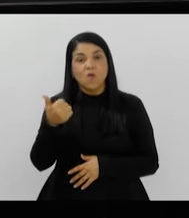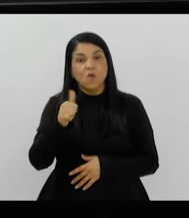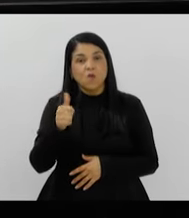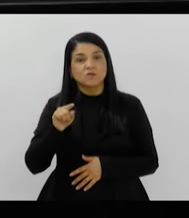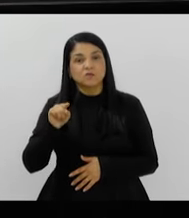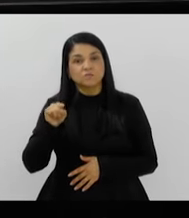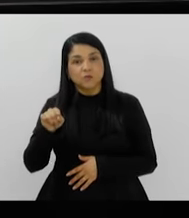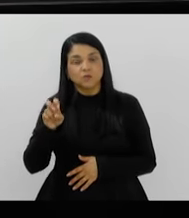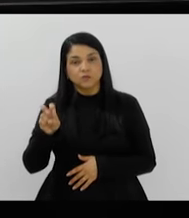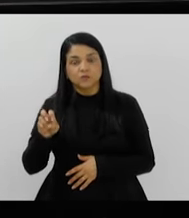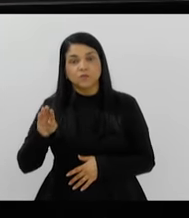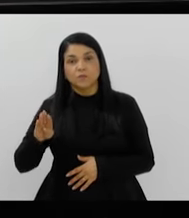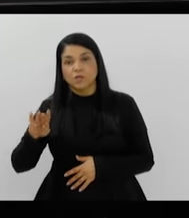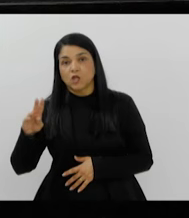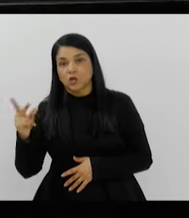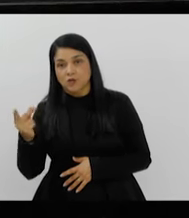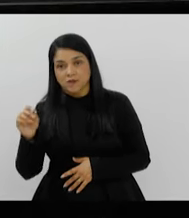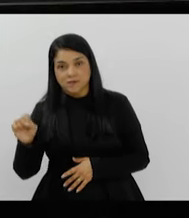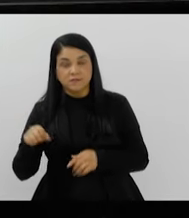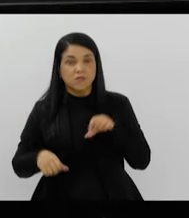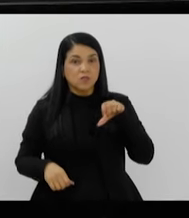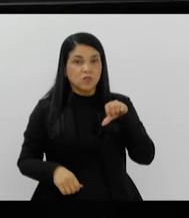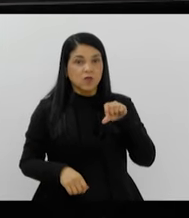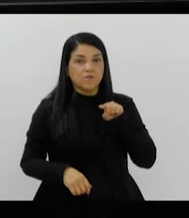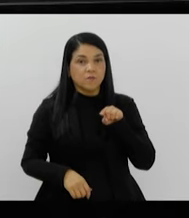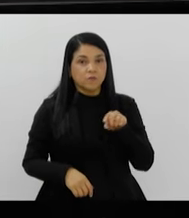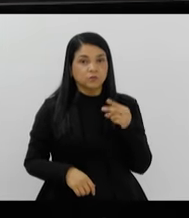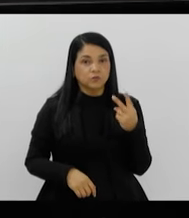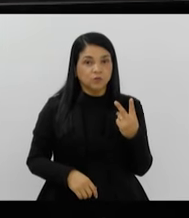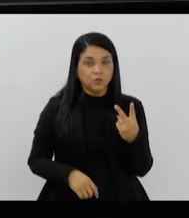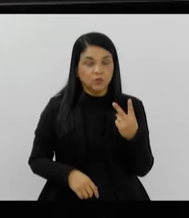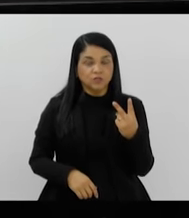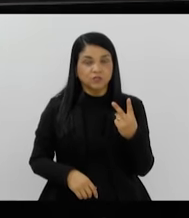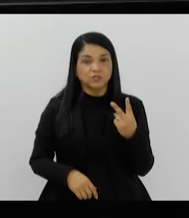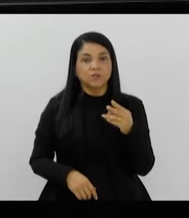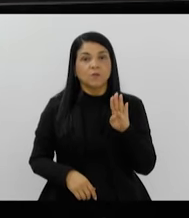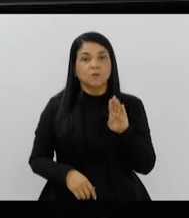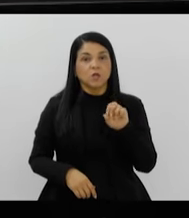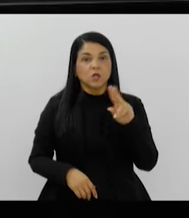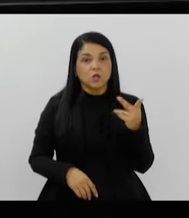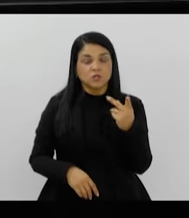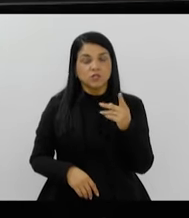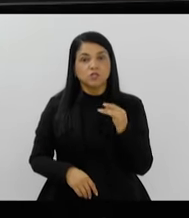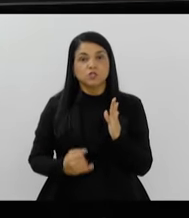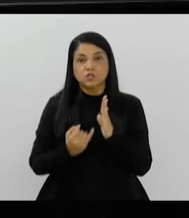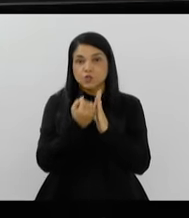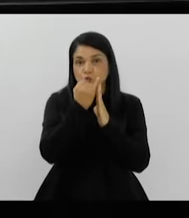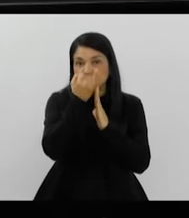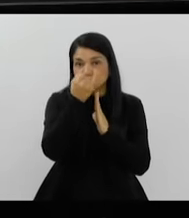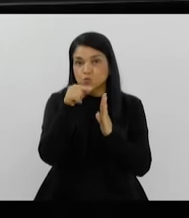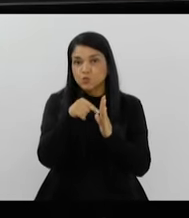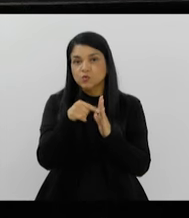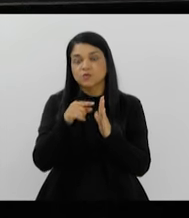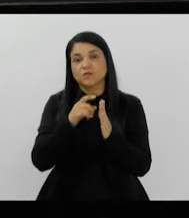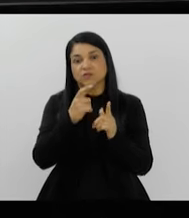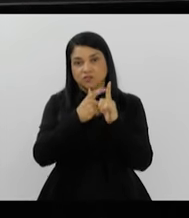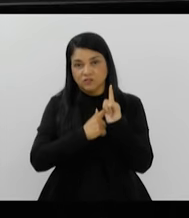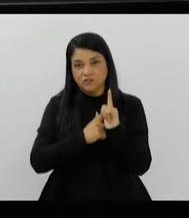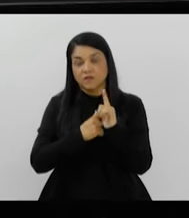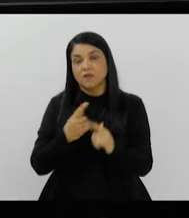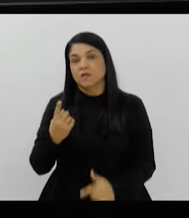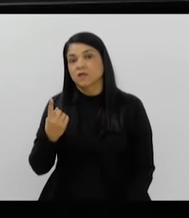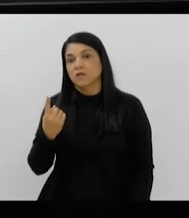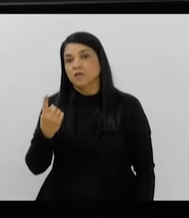bilhões, sendo que 9,2 bilhões de juros e encargos da dívida e 2,3